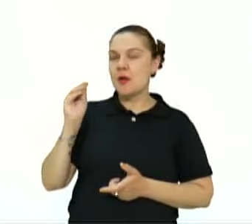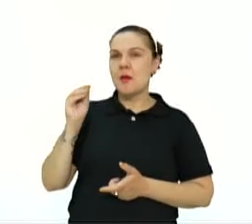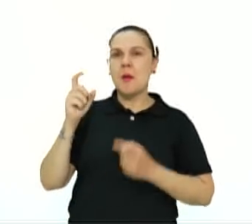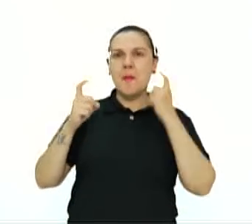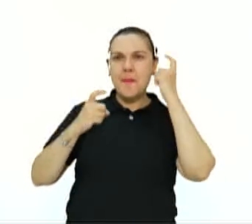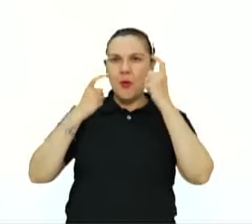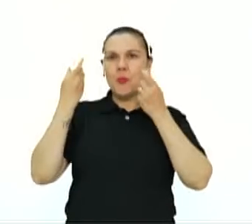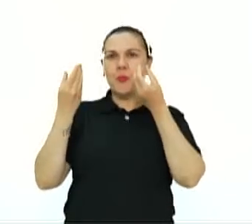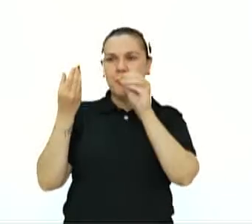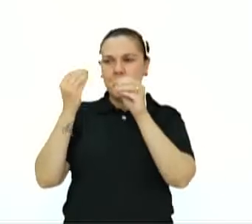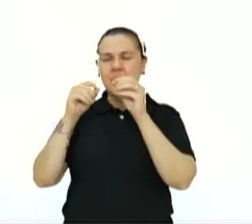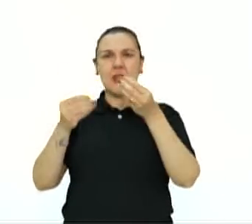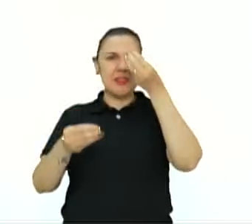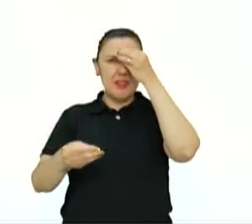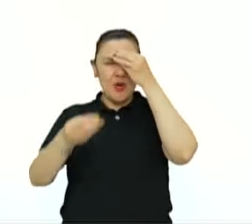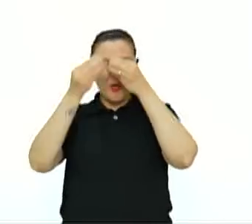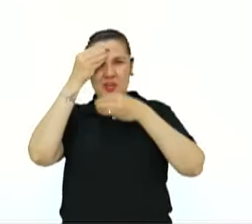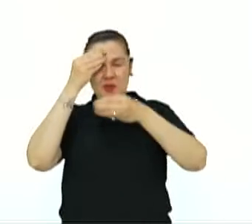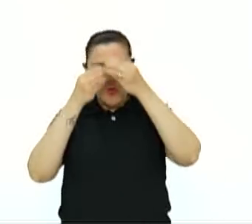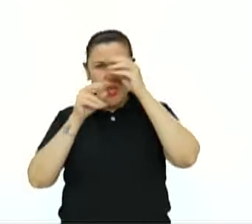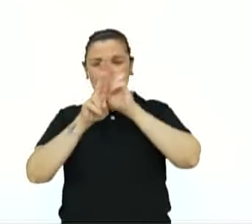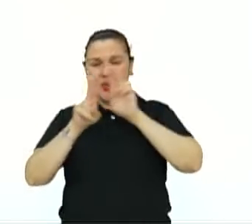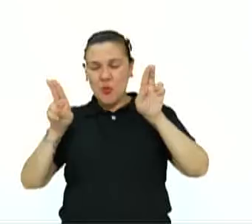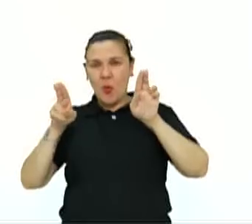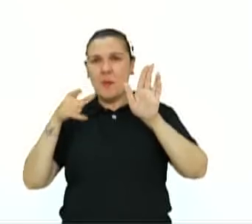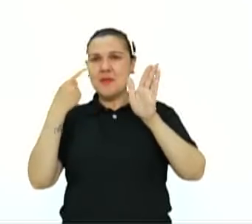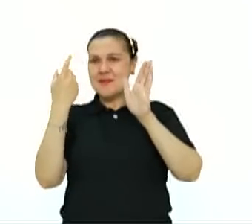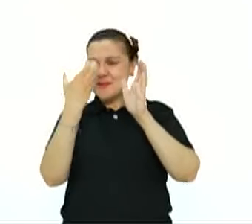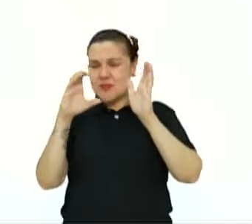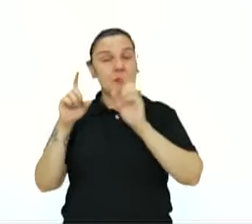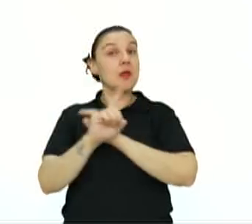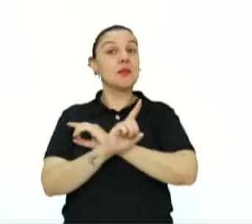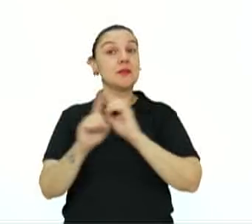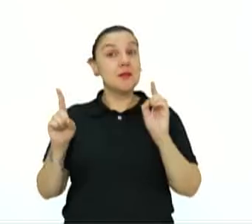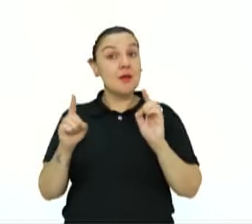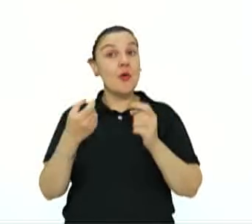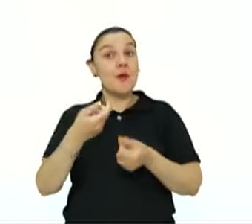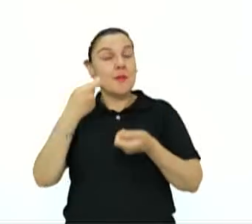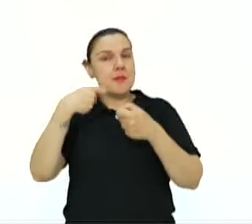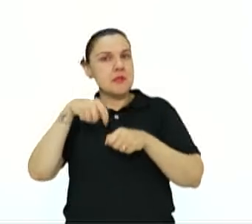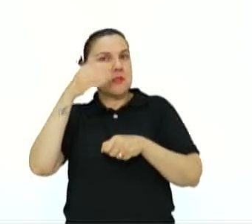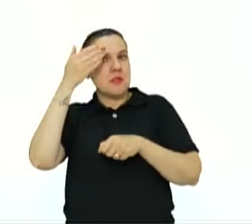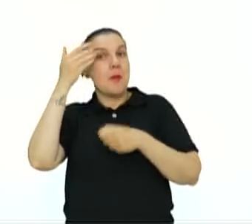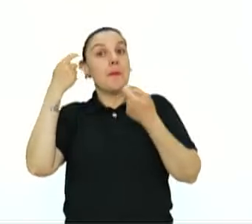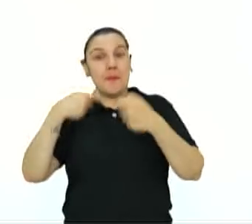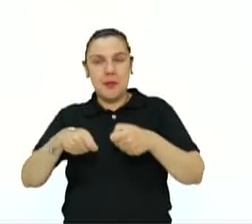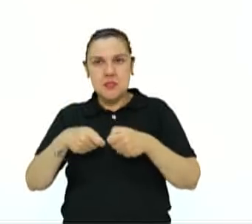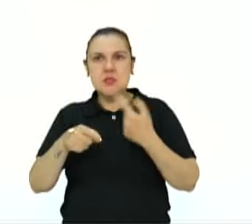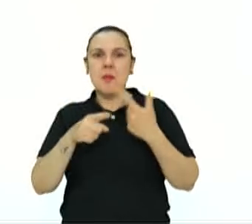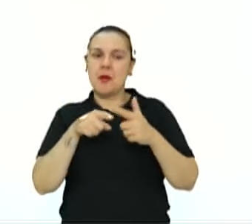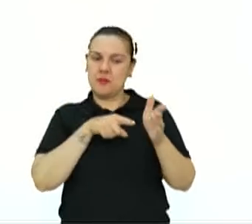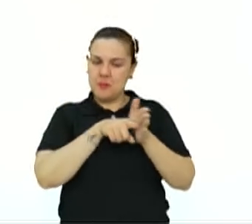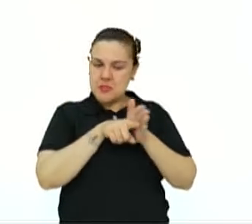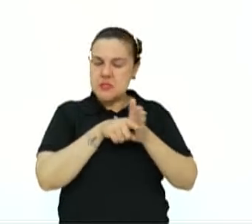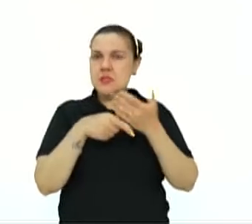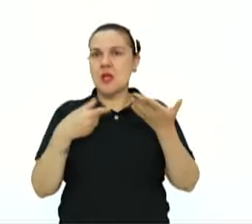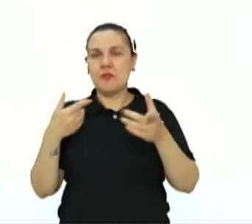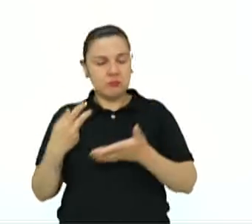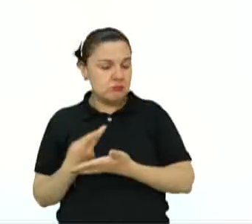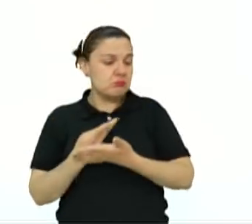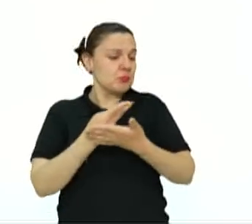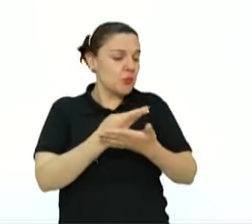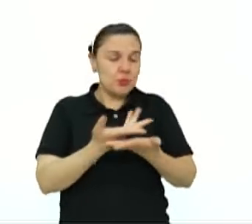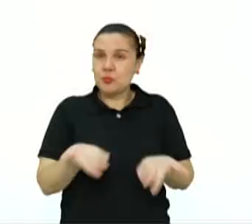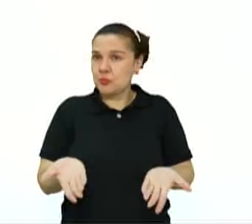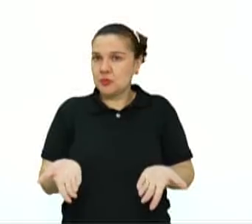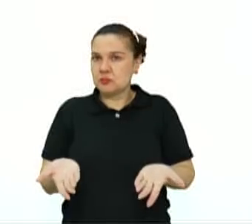se preocupando com decorar, gravar nome científico, tá? A gente precisa de nome científico. Quando a gente precisa, a gente vai buscar,